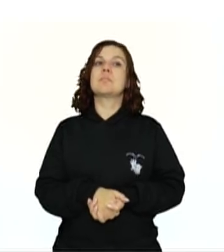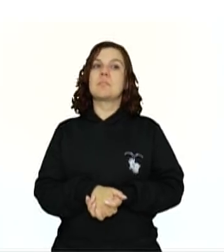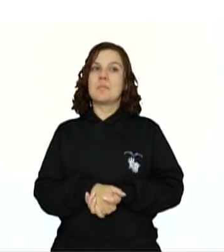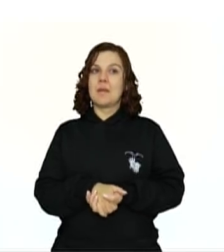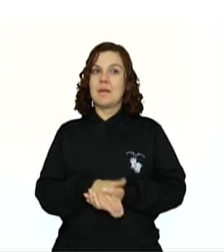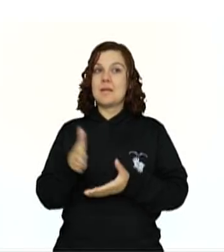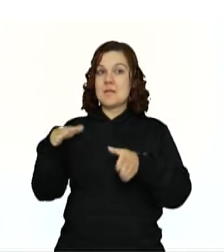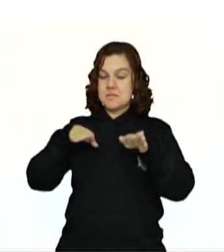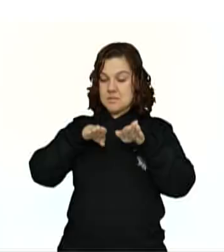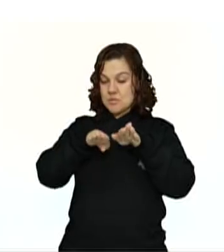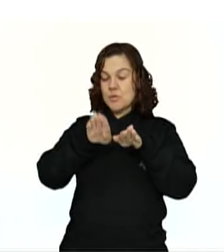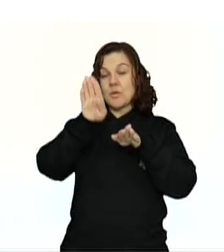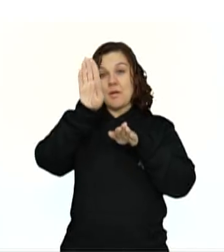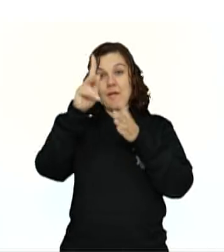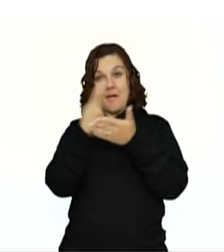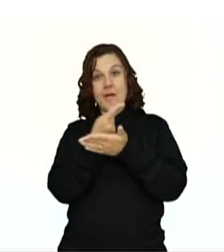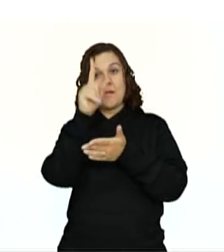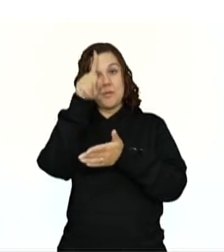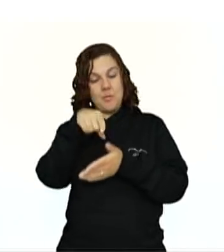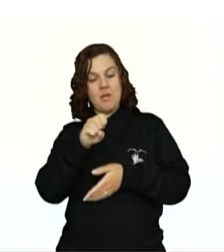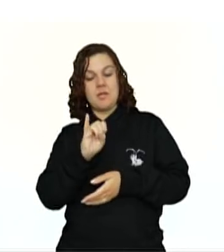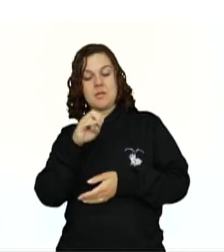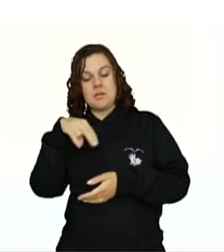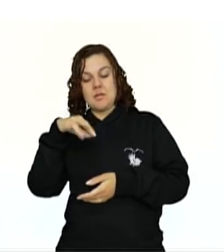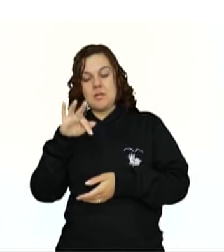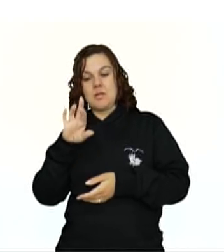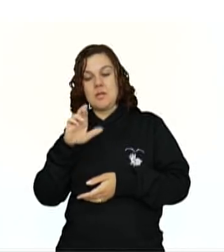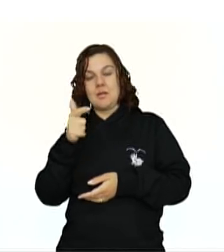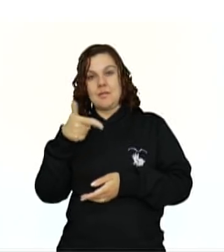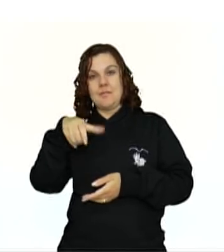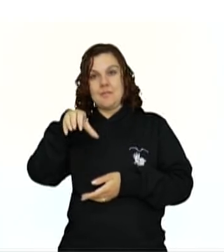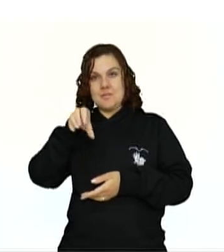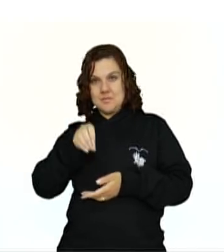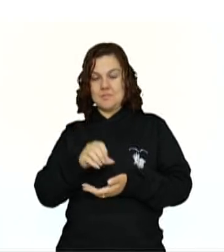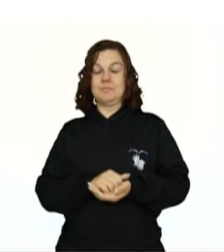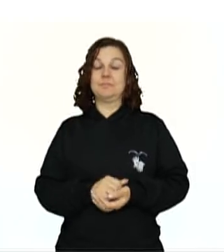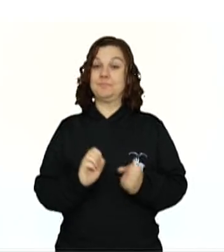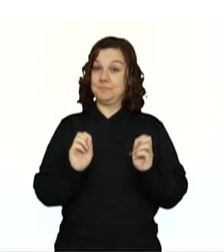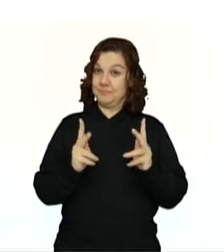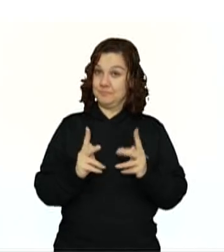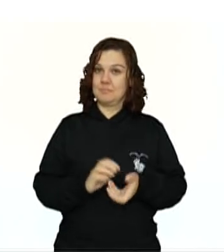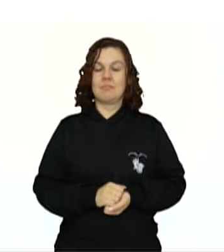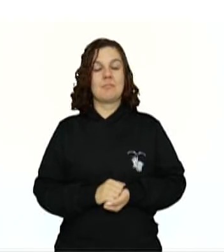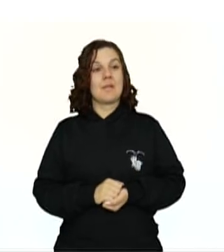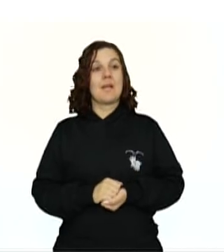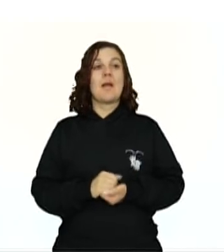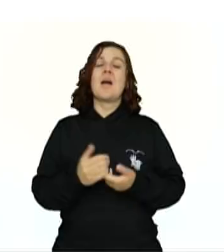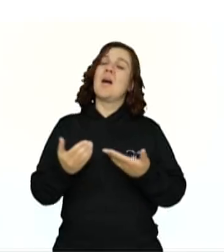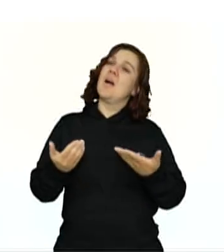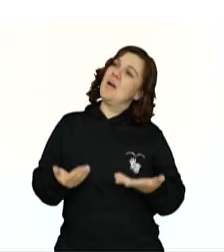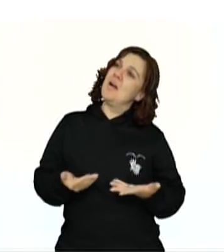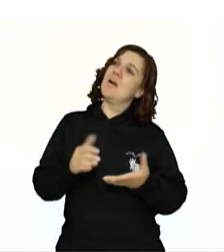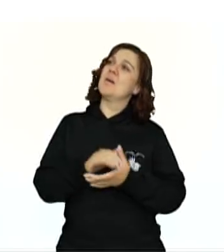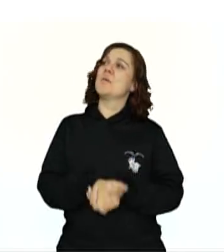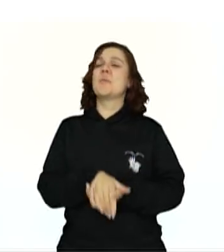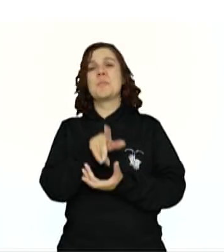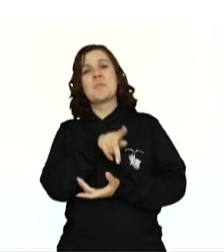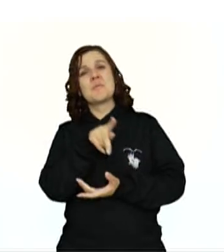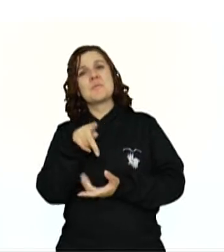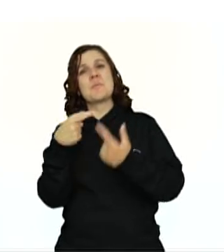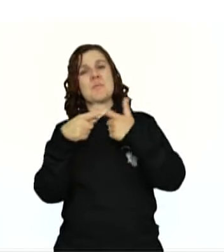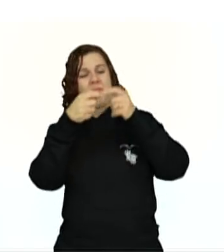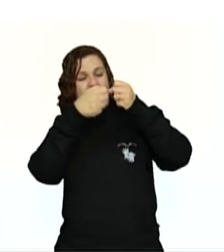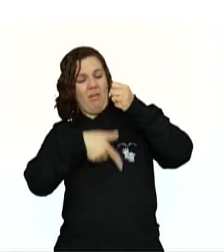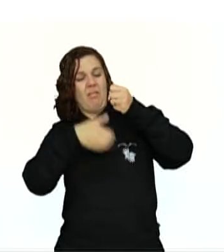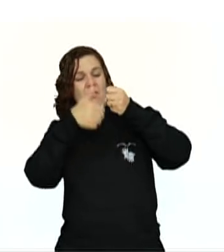E estacionar errado é uma infração, tá? Então, por que, professora, tem que